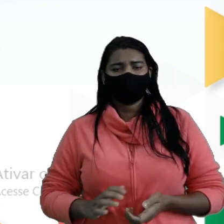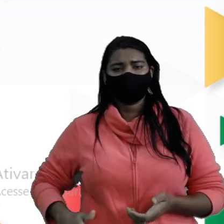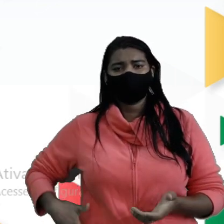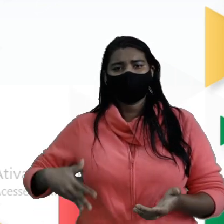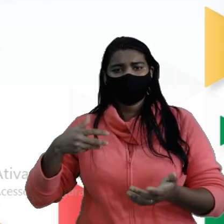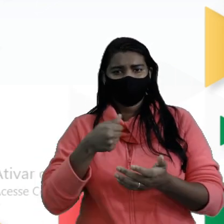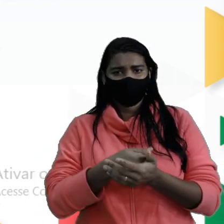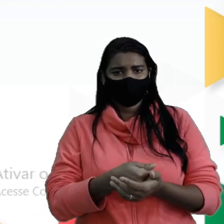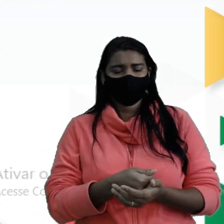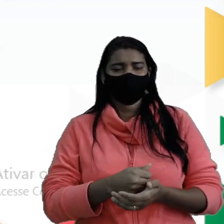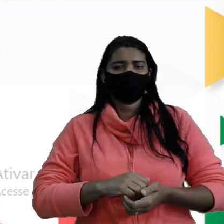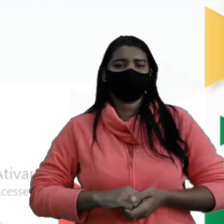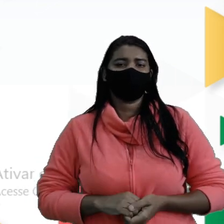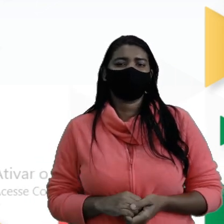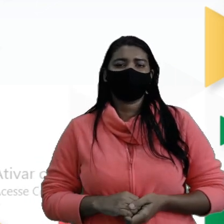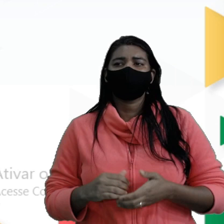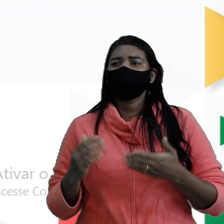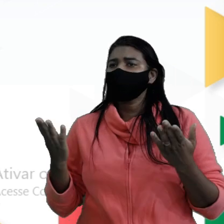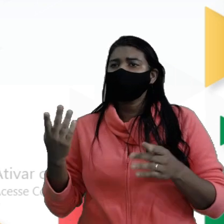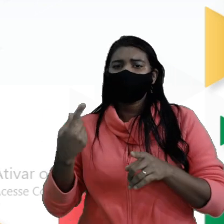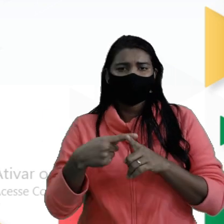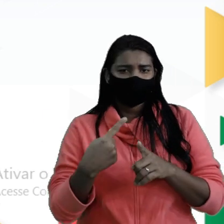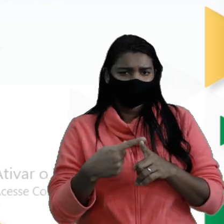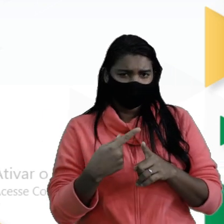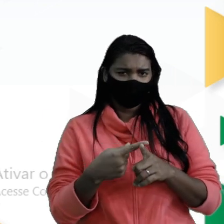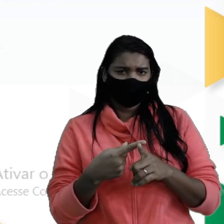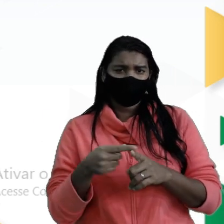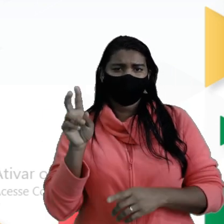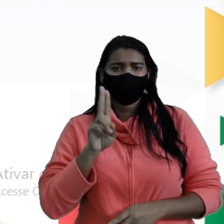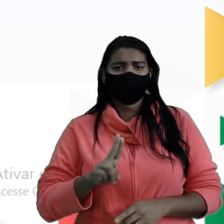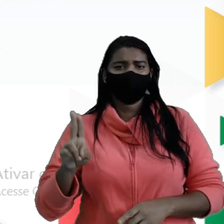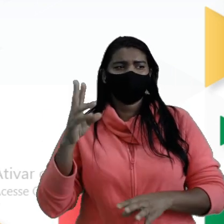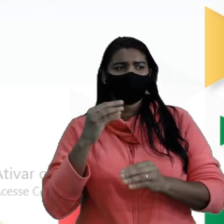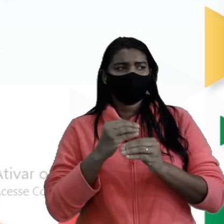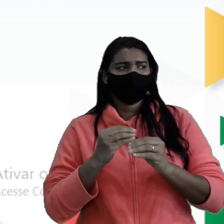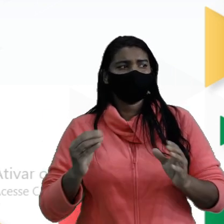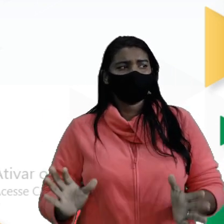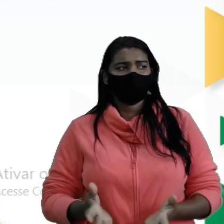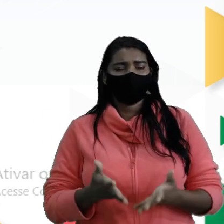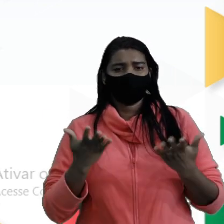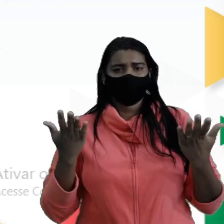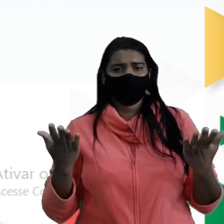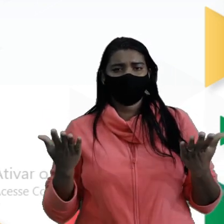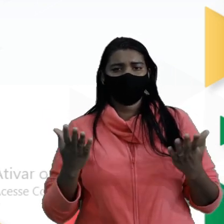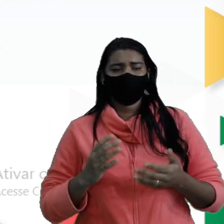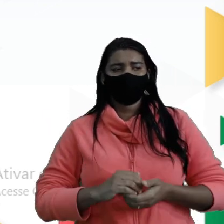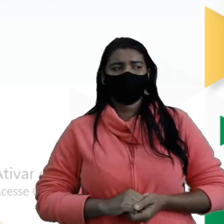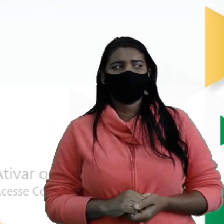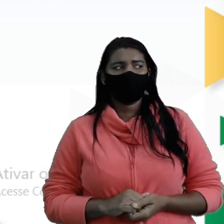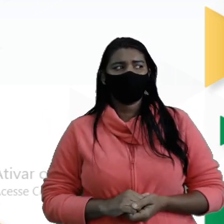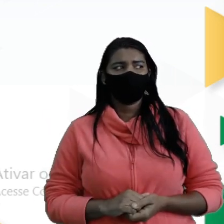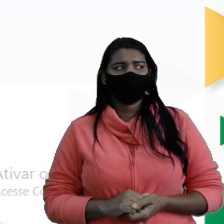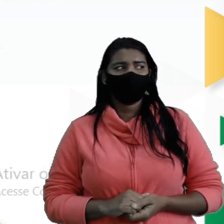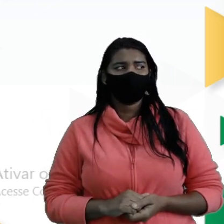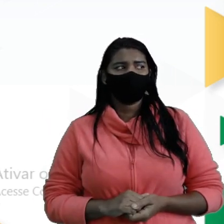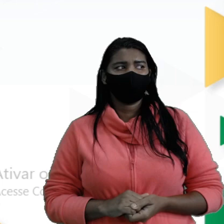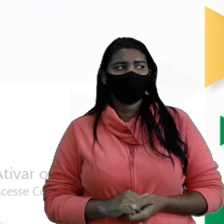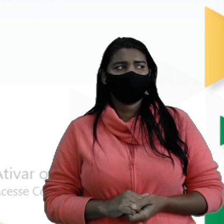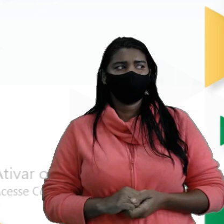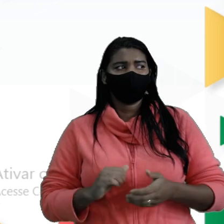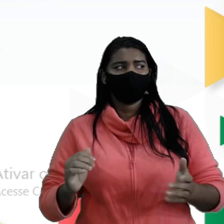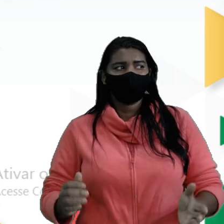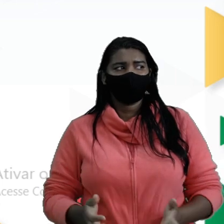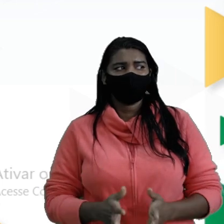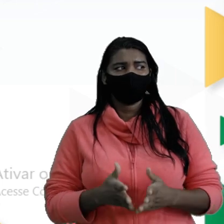as contas. Mas por que a pessoa utilizou o maravilhoso entre aspas? Utilizou o maravilhoso